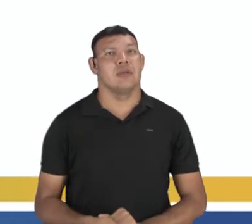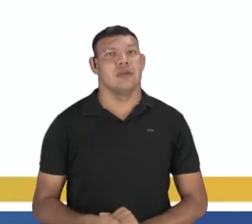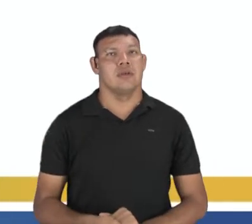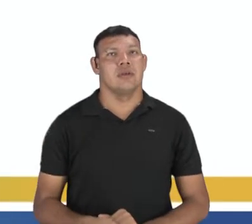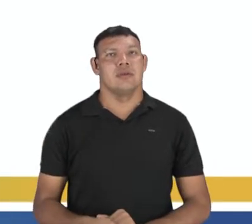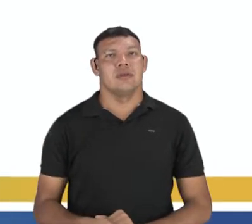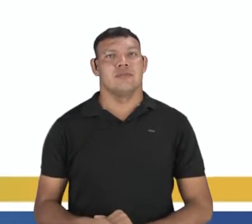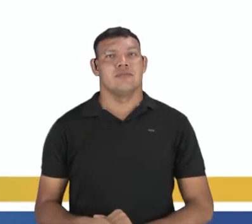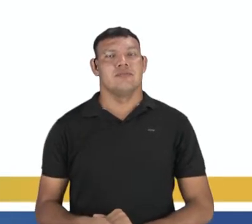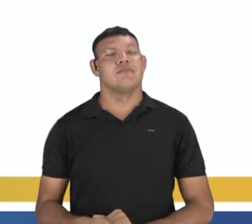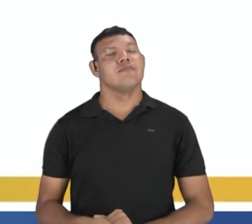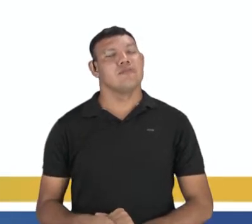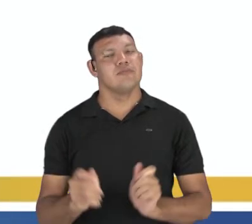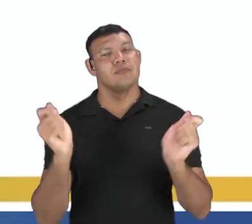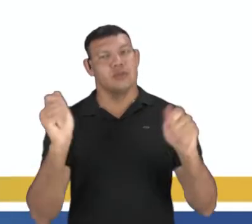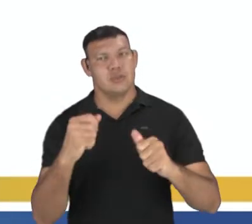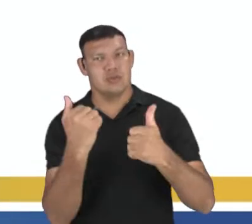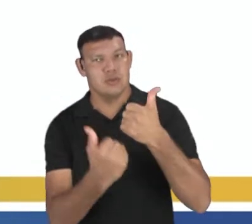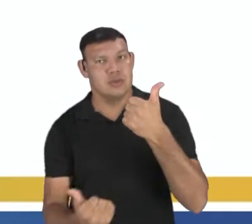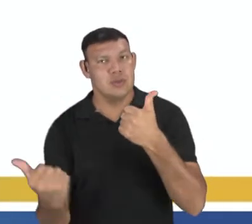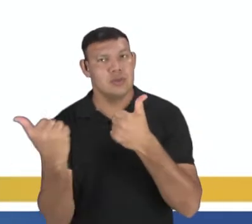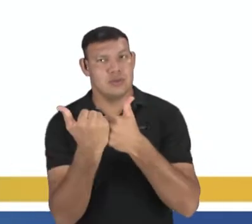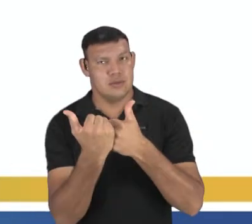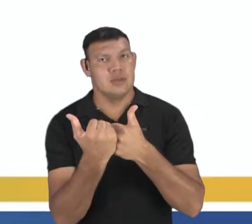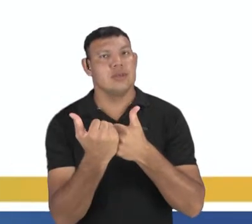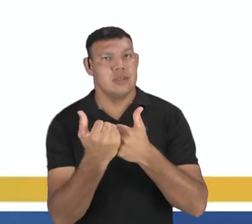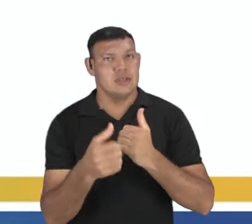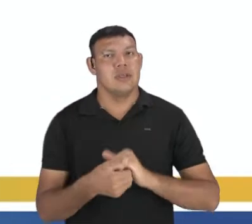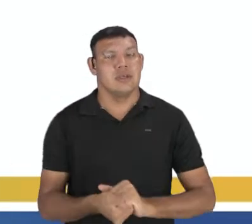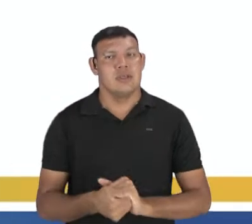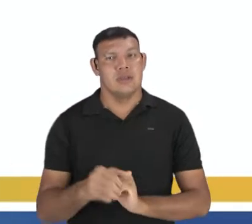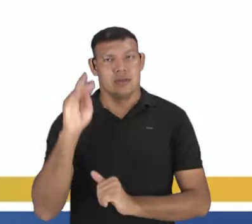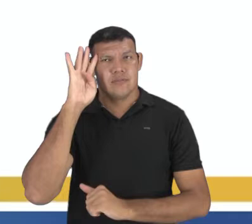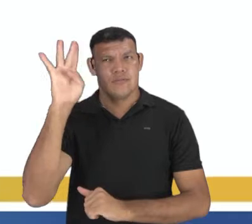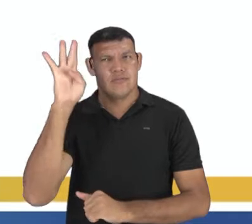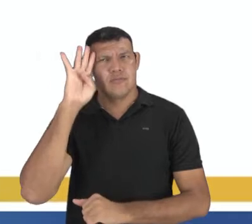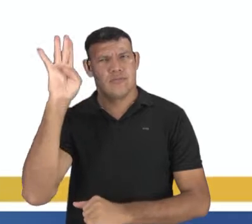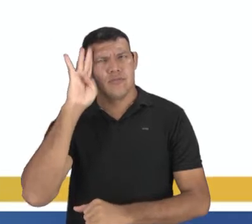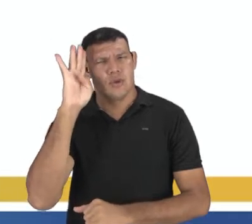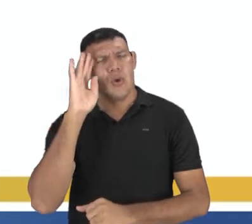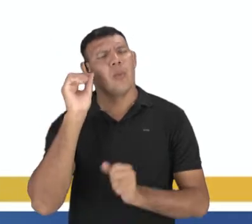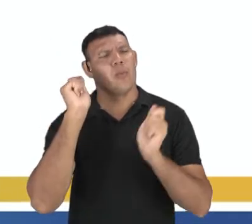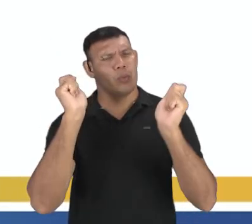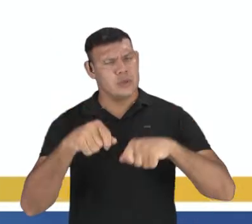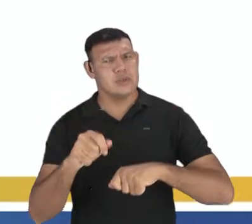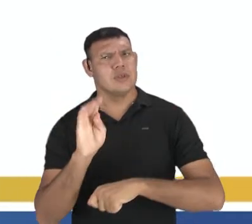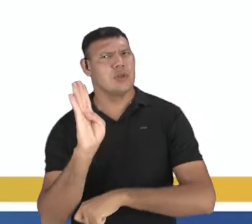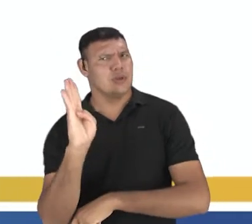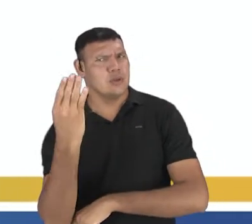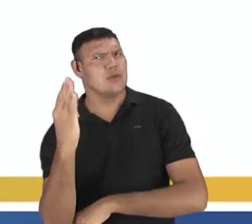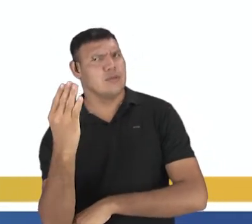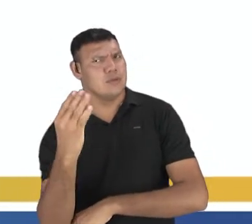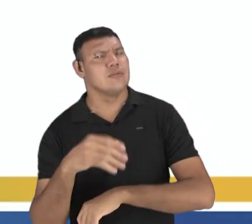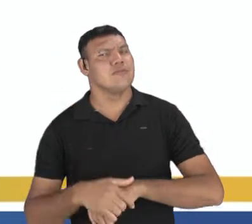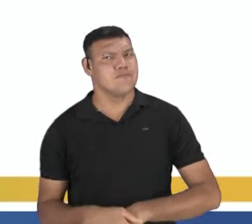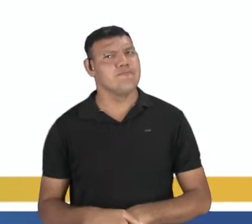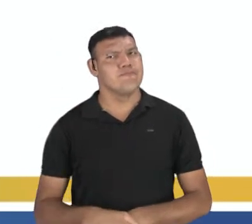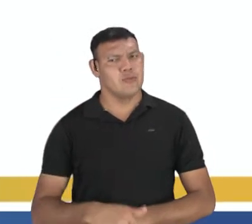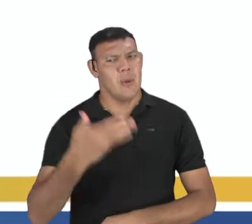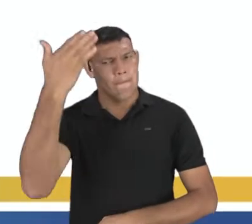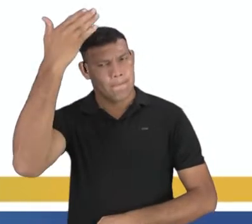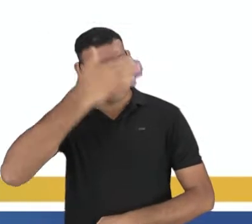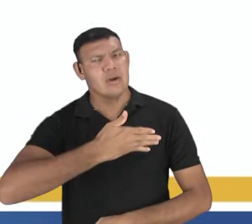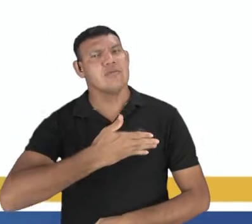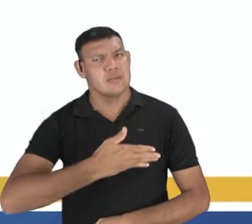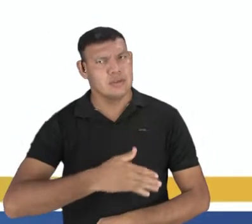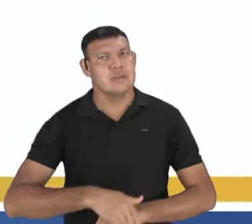que pode ser refutado, uma teoria científica ela pode ser falseada, ela pode ser provada falsa, e o cientista,